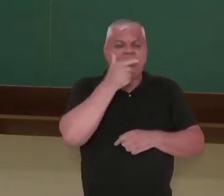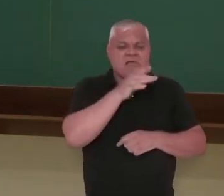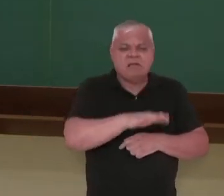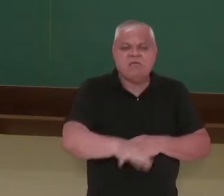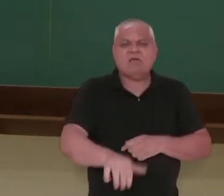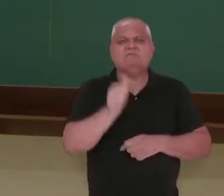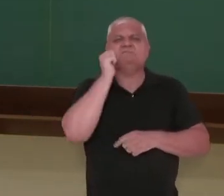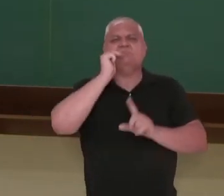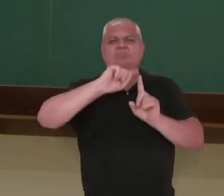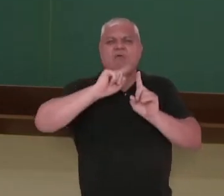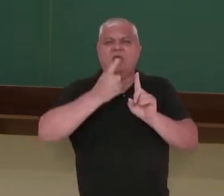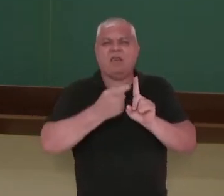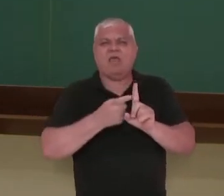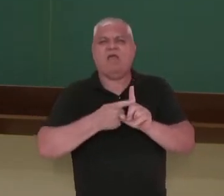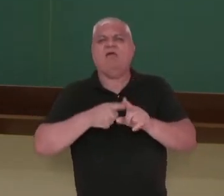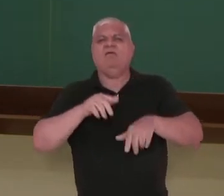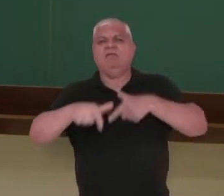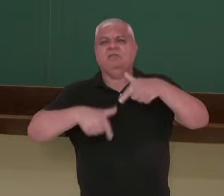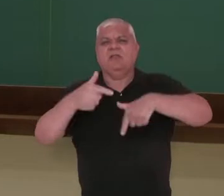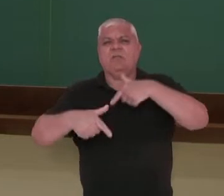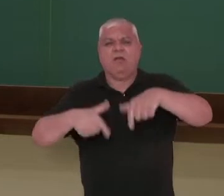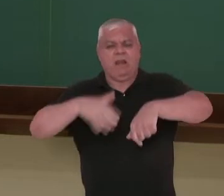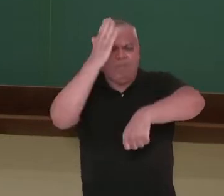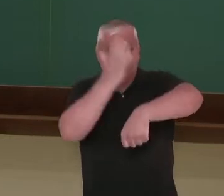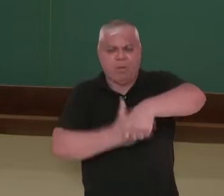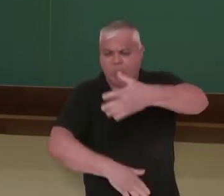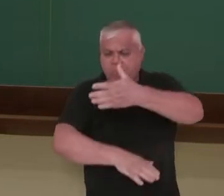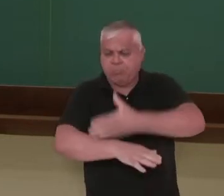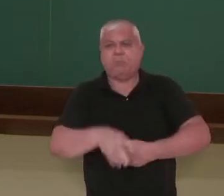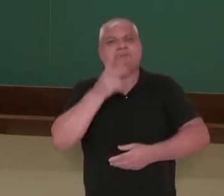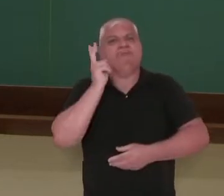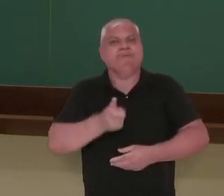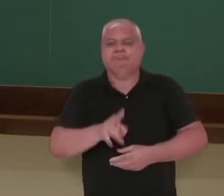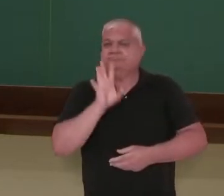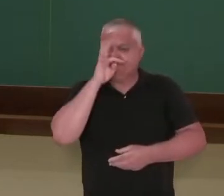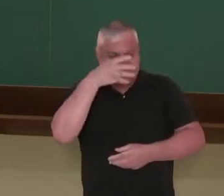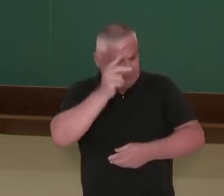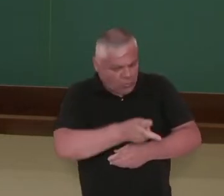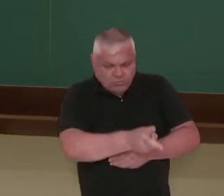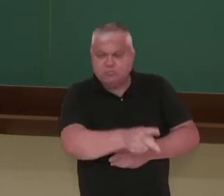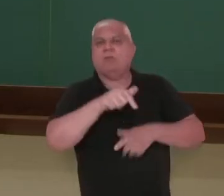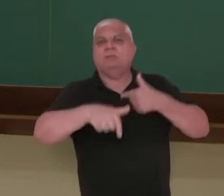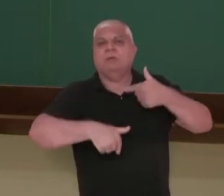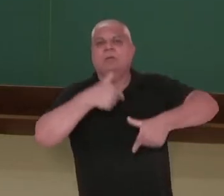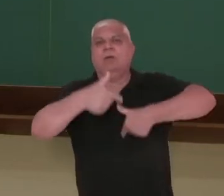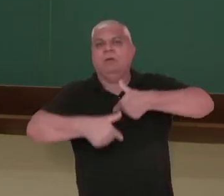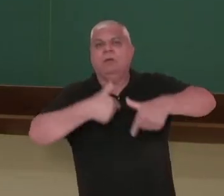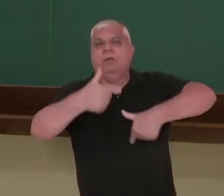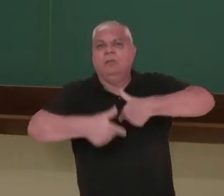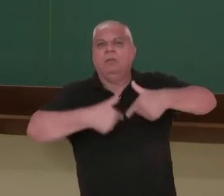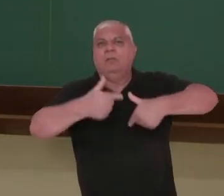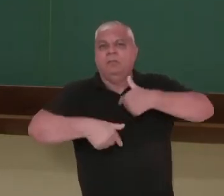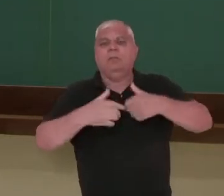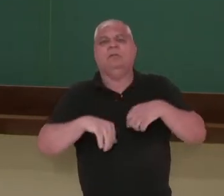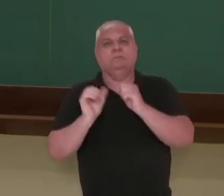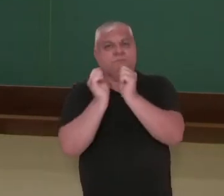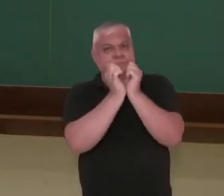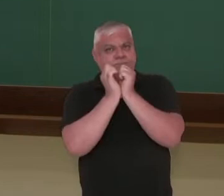uma amputação, era só o tempo dela ficar boa e voltar para o trabalho. Então, era uma semi-escravidão, então tinha essa disparidade naquele